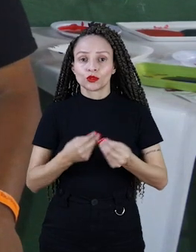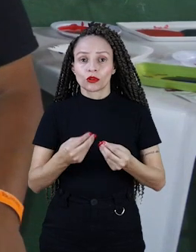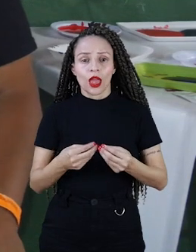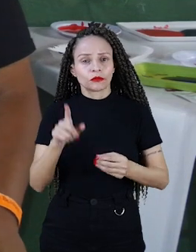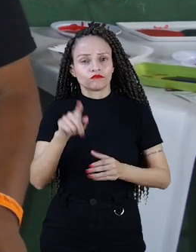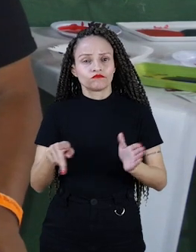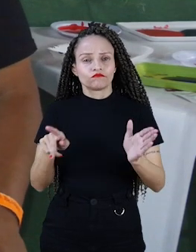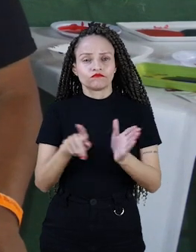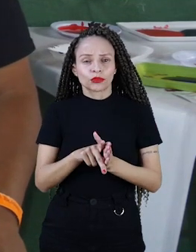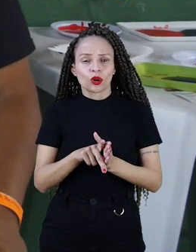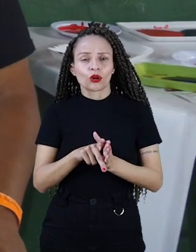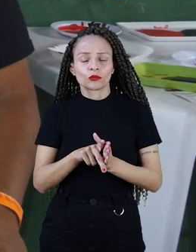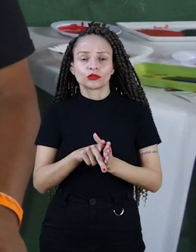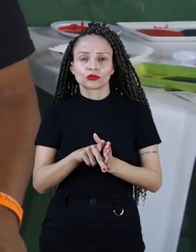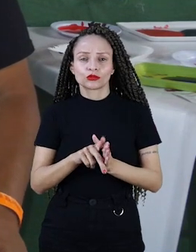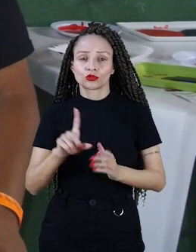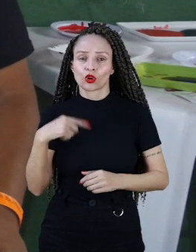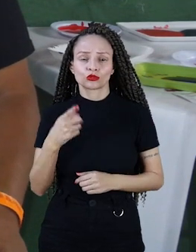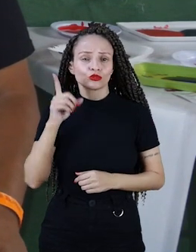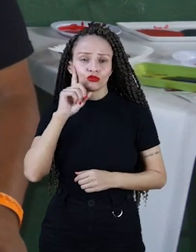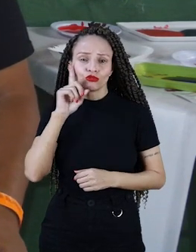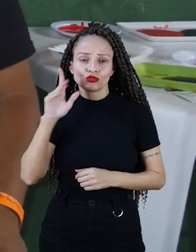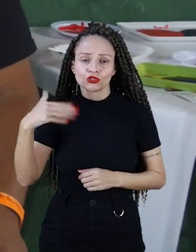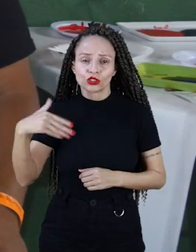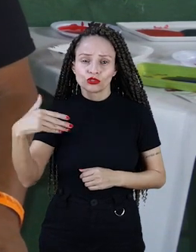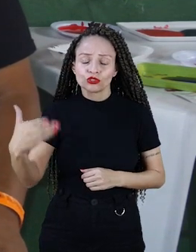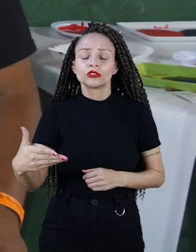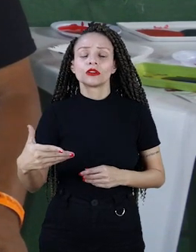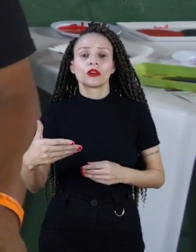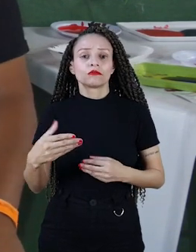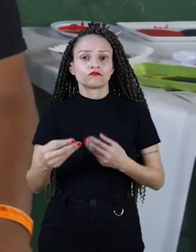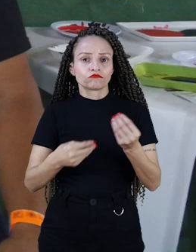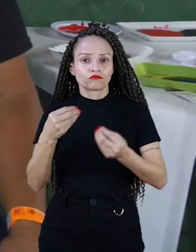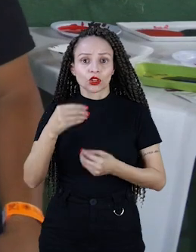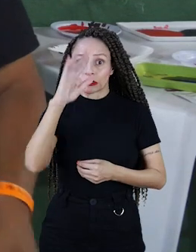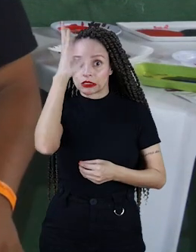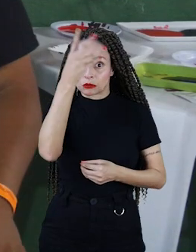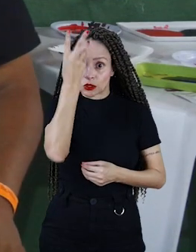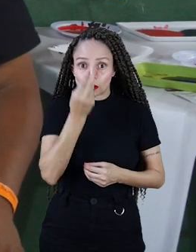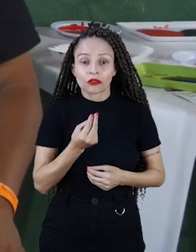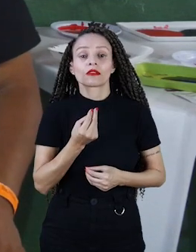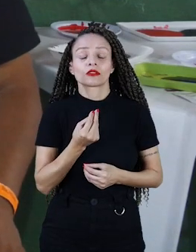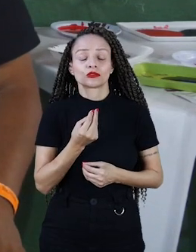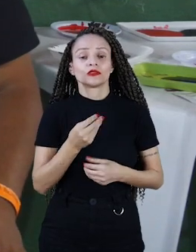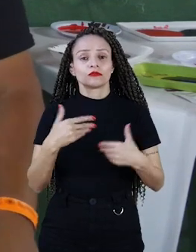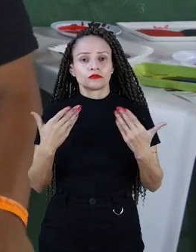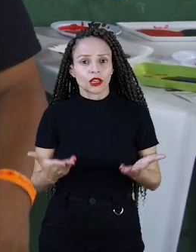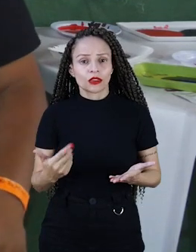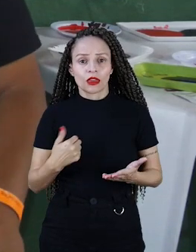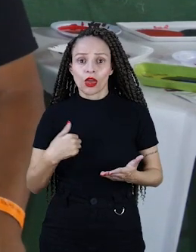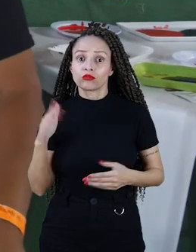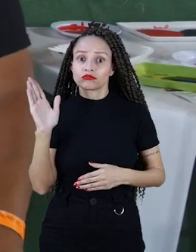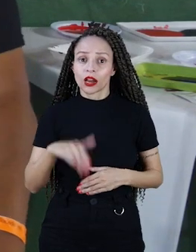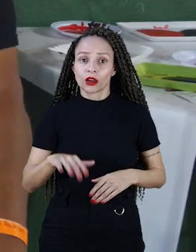fazem parte, né, como que eles fazem parte do nosso dia a dia, né, da nossa espiritualidade. E aí eu